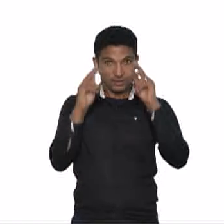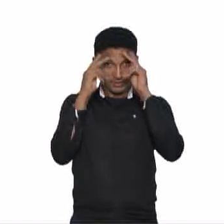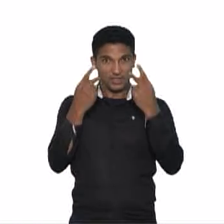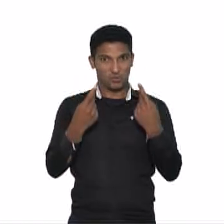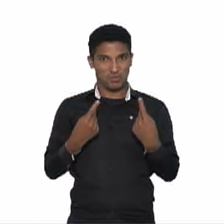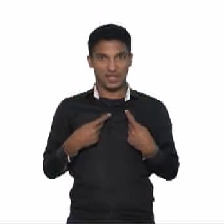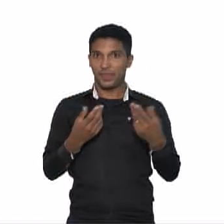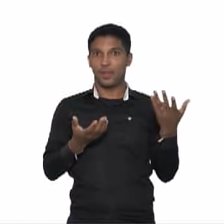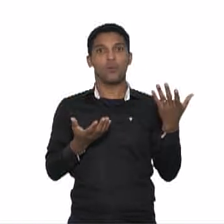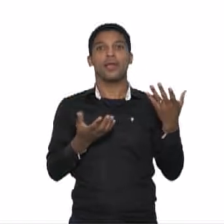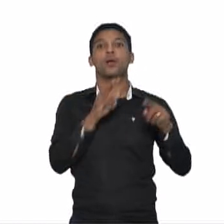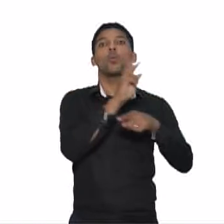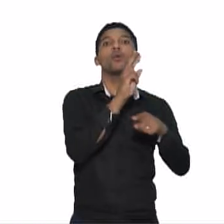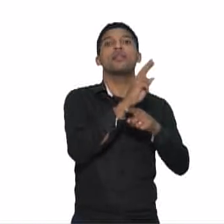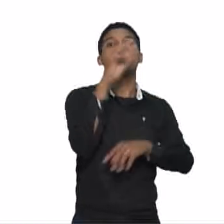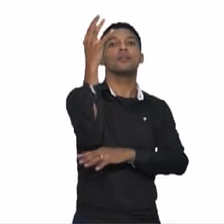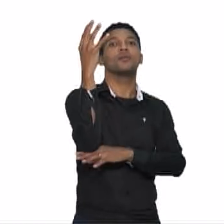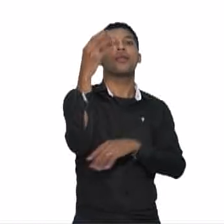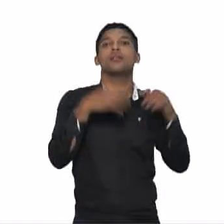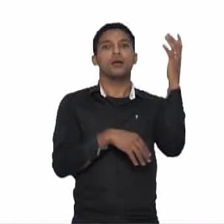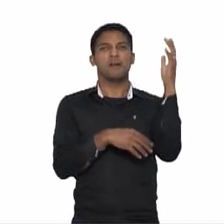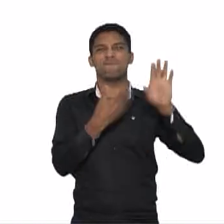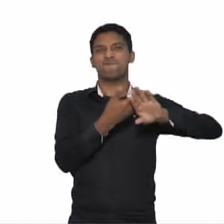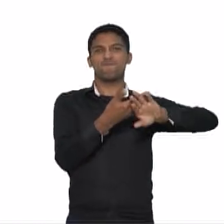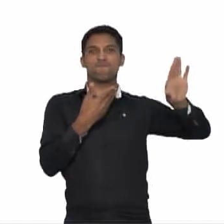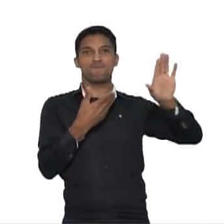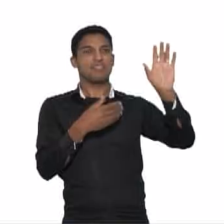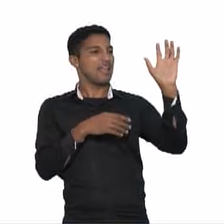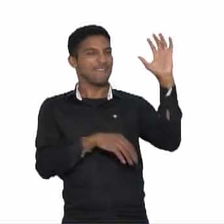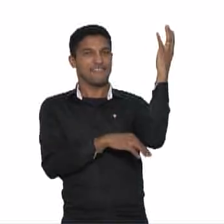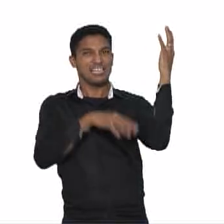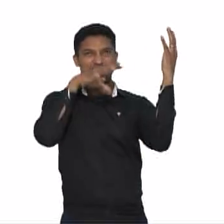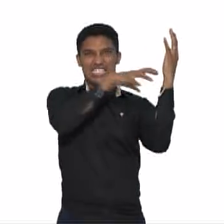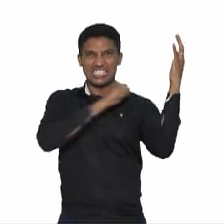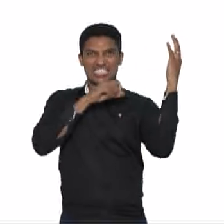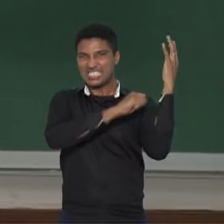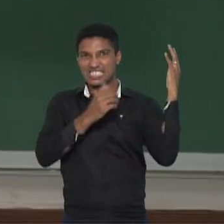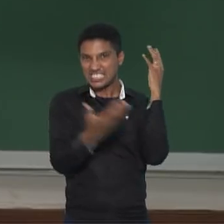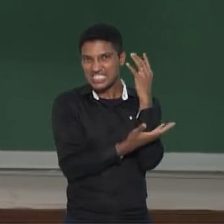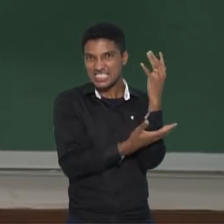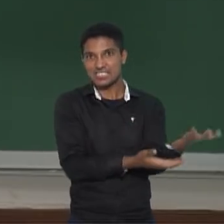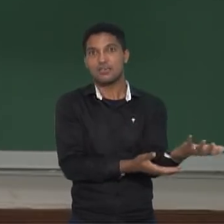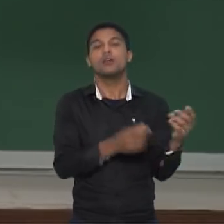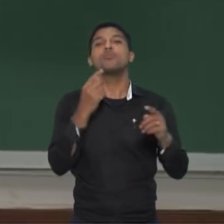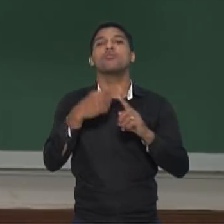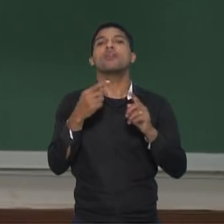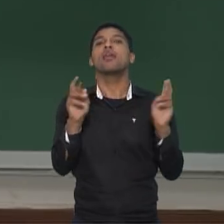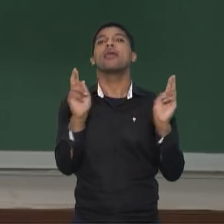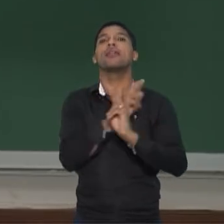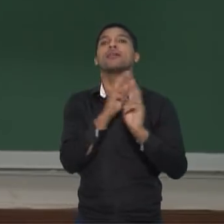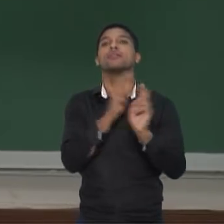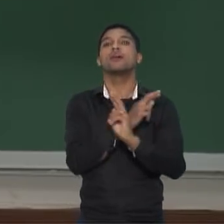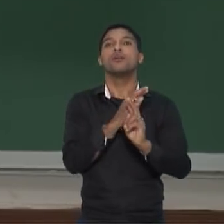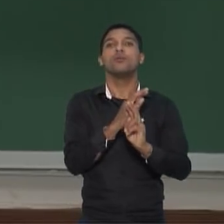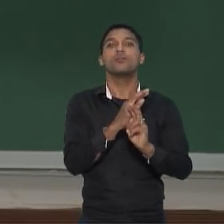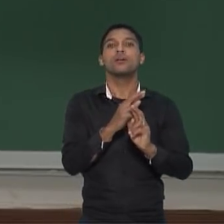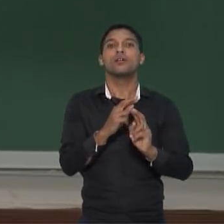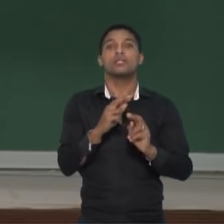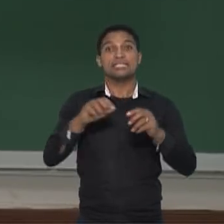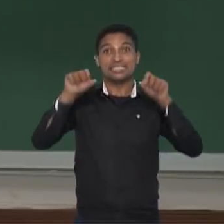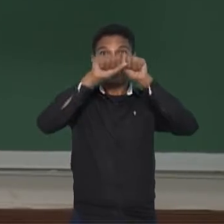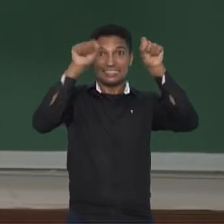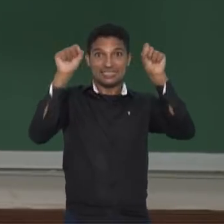ser parte da natureza, né? Então, que estamos trazendo a relação entre o ser humano e a natureza nesse sistema